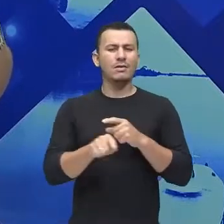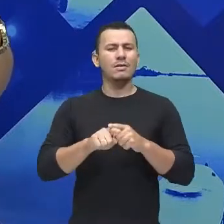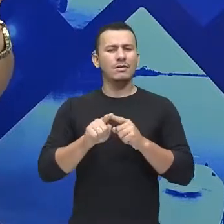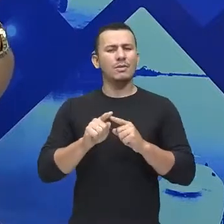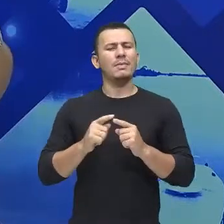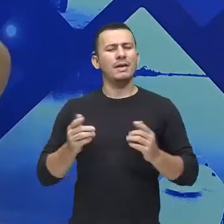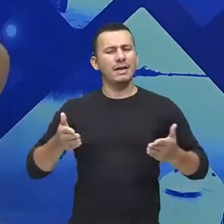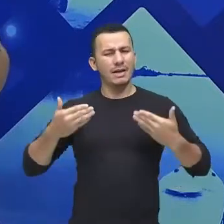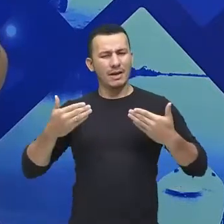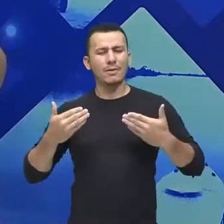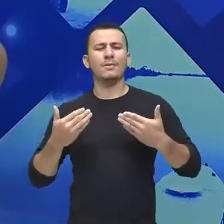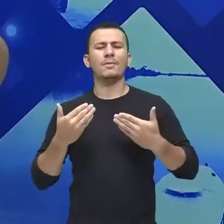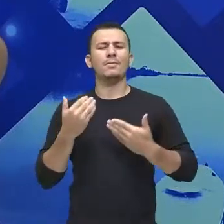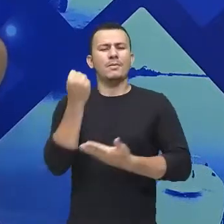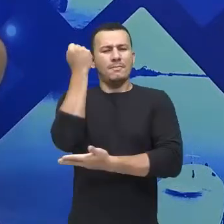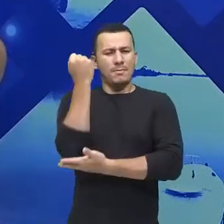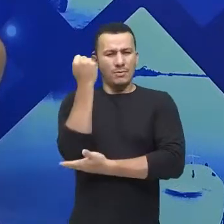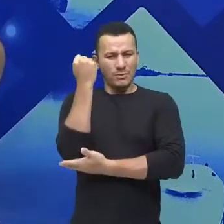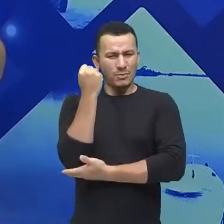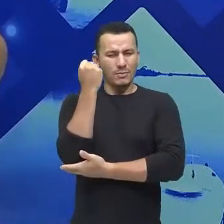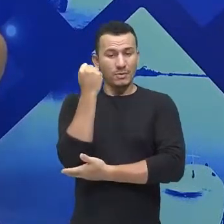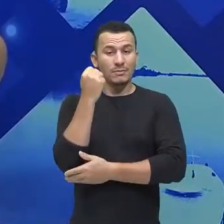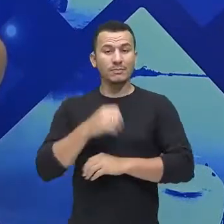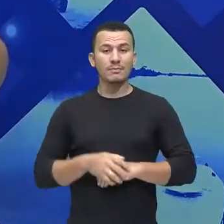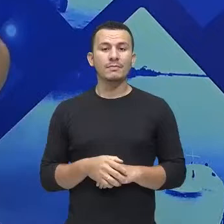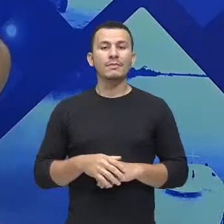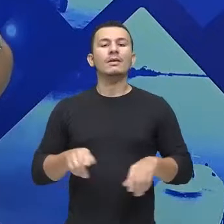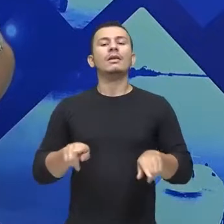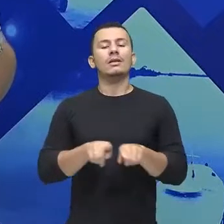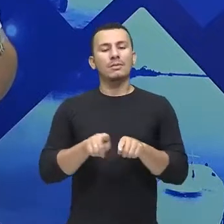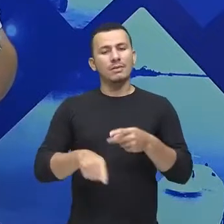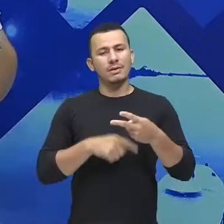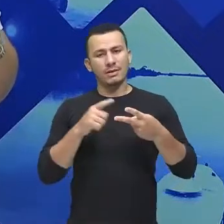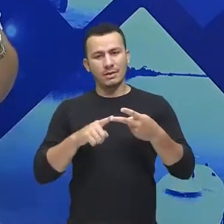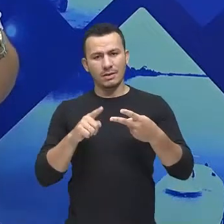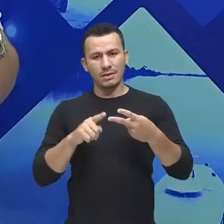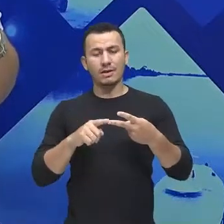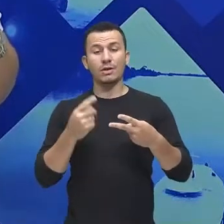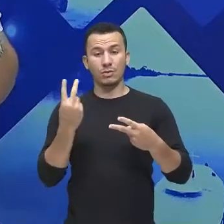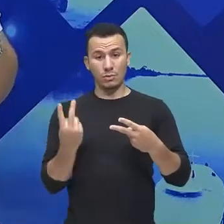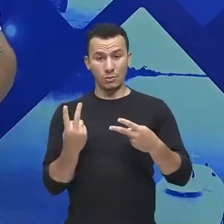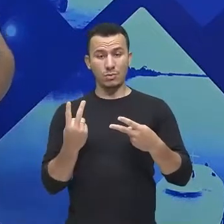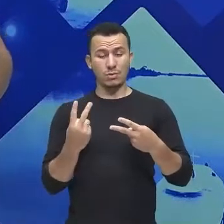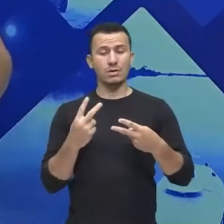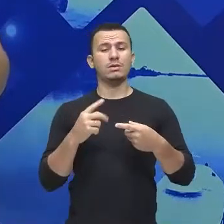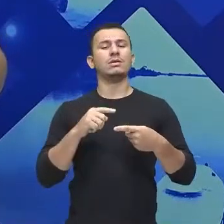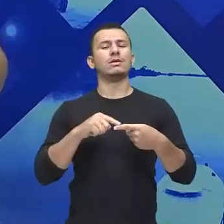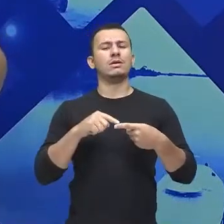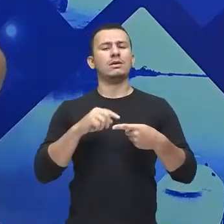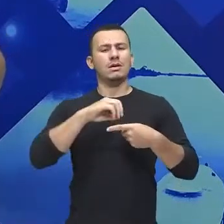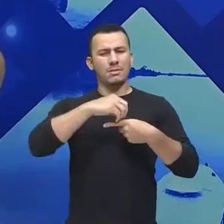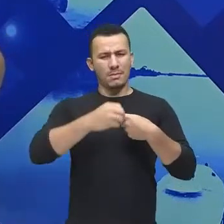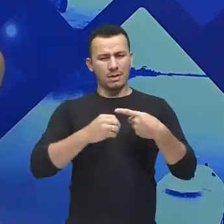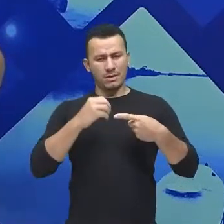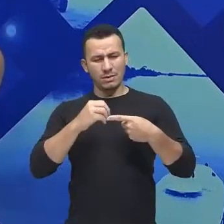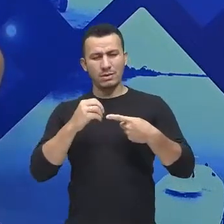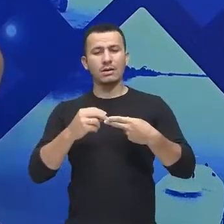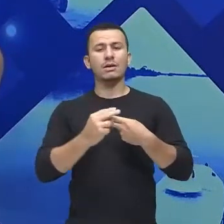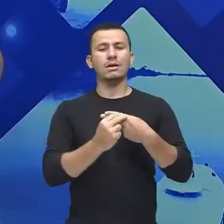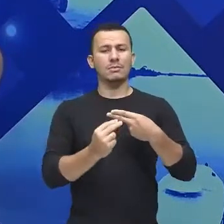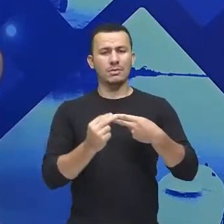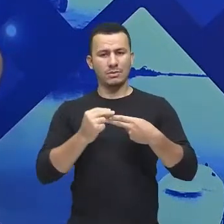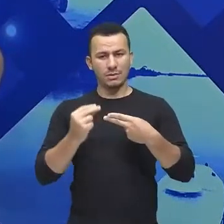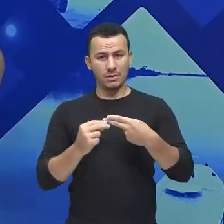calor, sustentação, postura. Vimos que existe a enzima actina e a miosina que ajudam